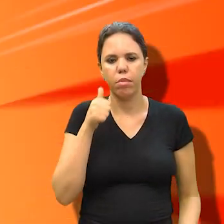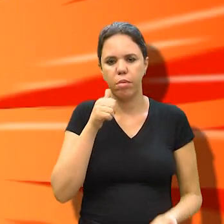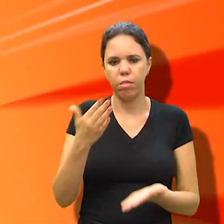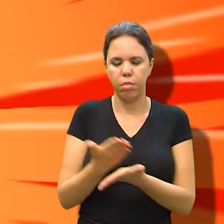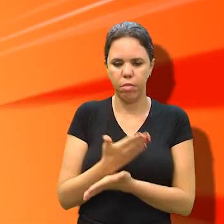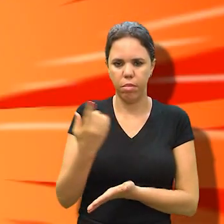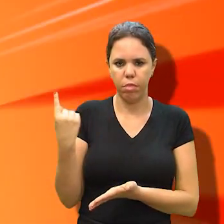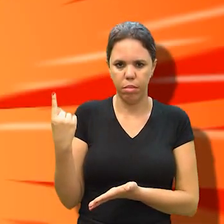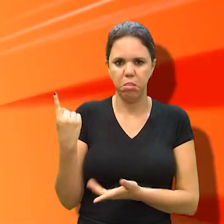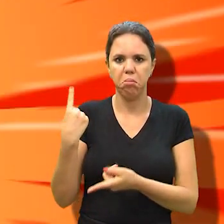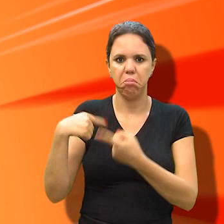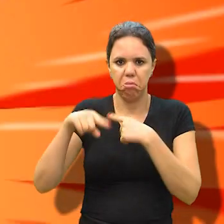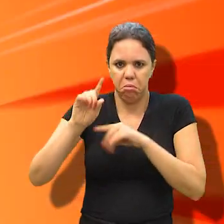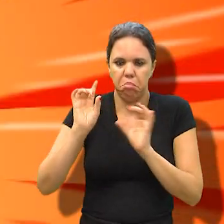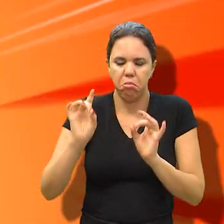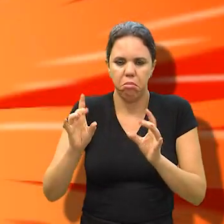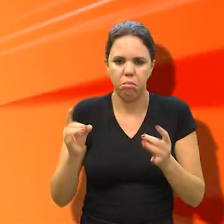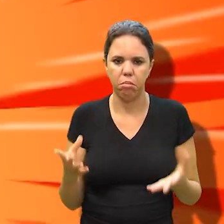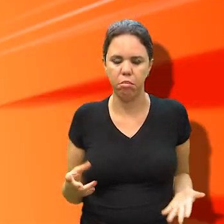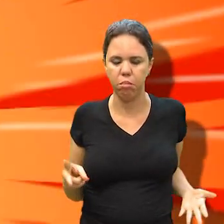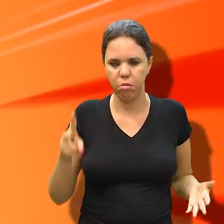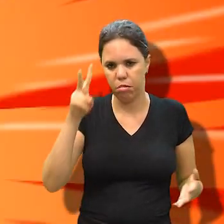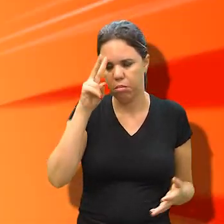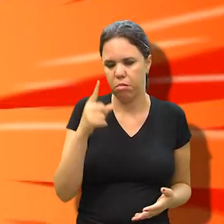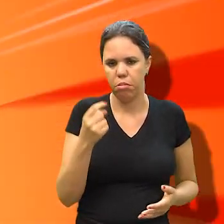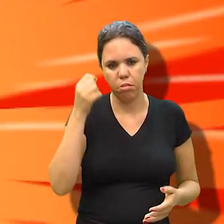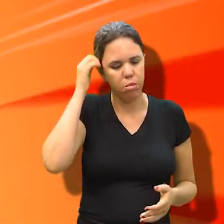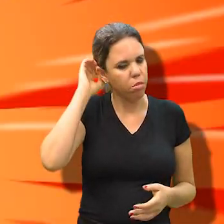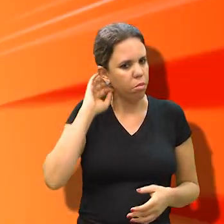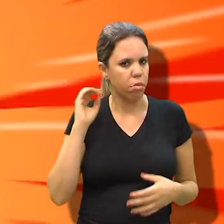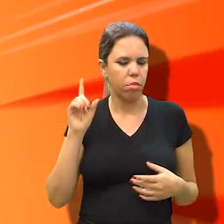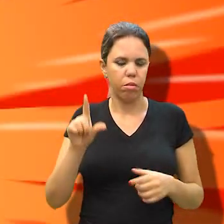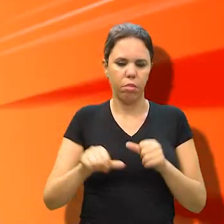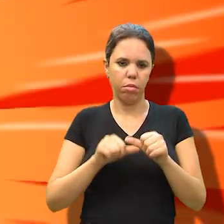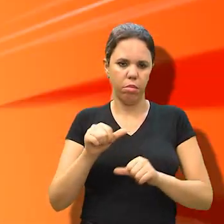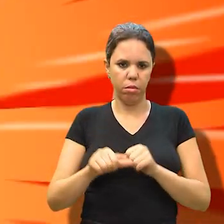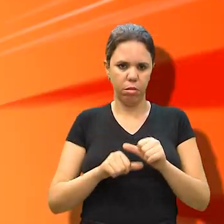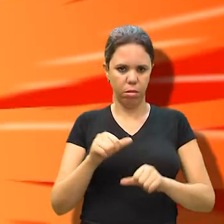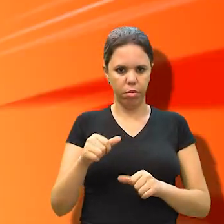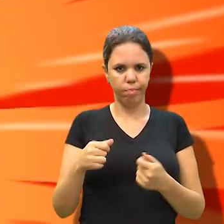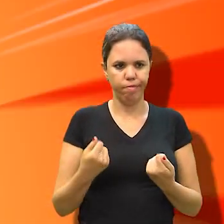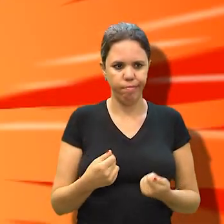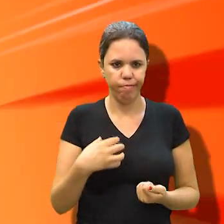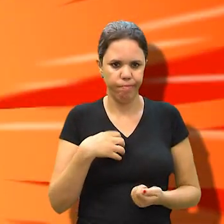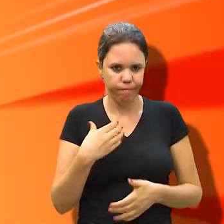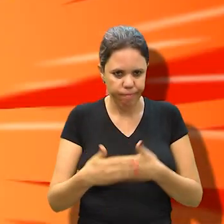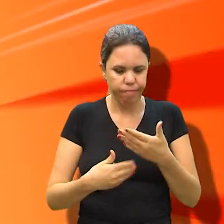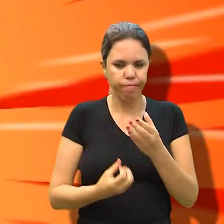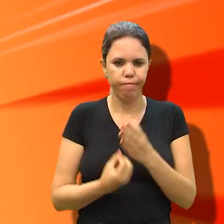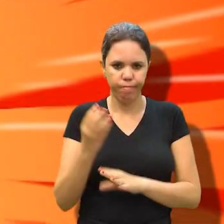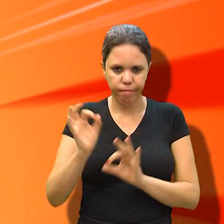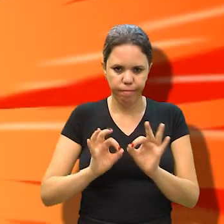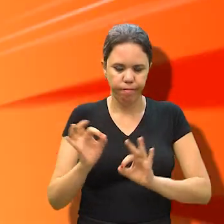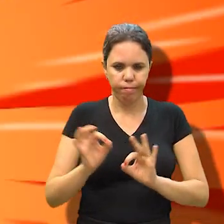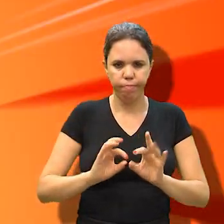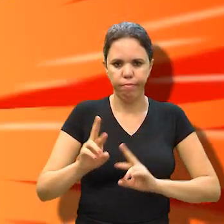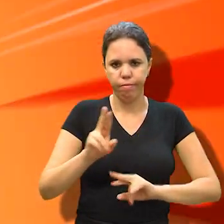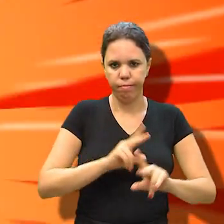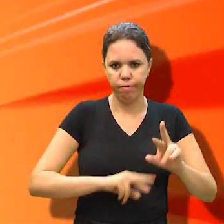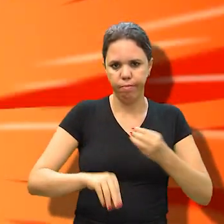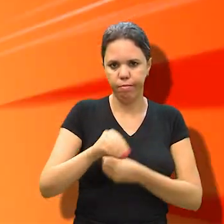que o livro dela também foi um sucesso, era uma história única, e aí ela meio que foi